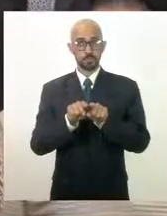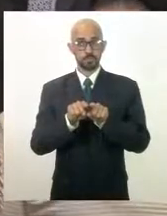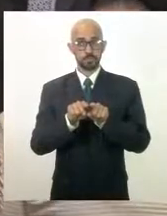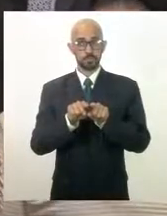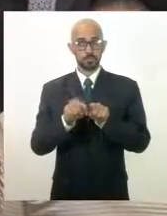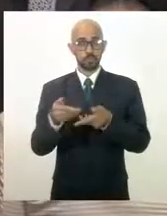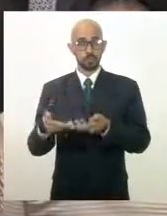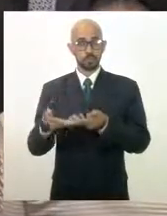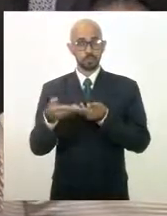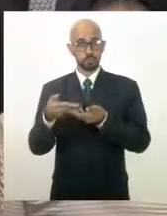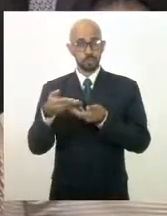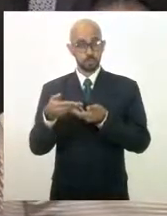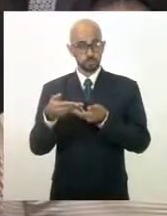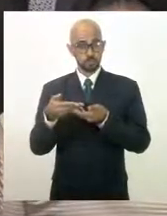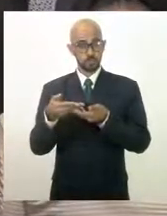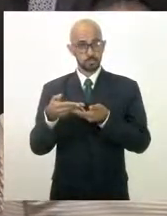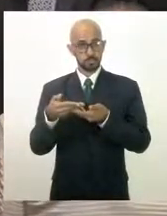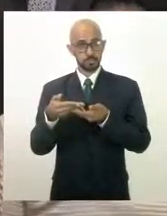chamar aqui